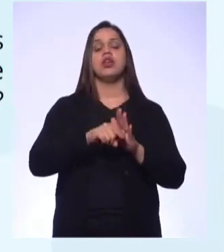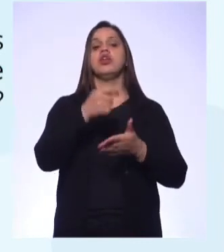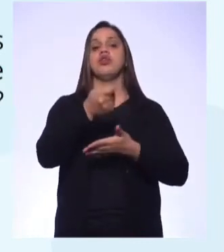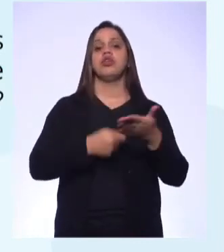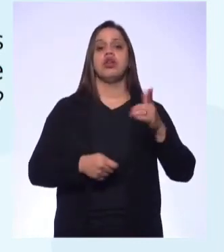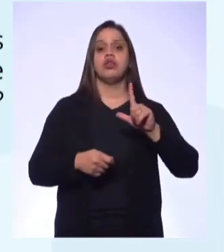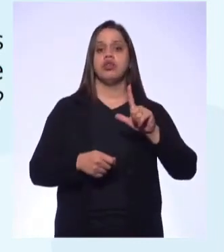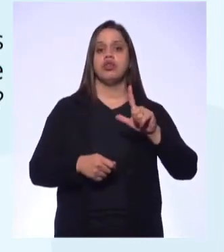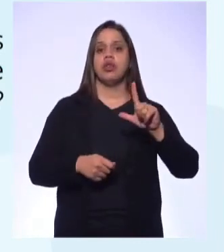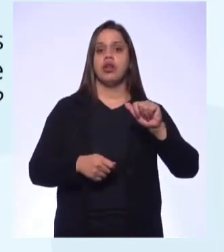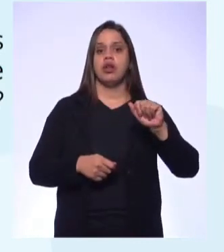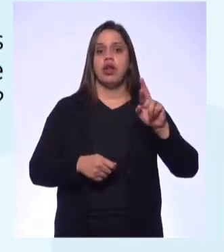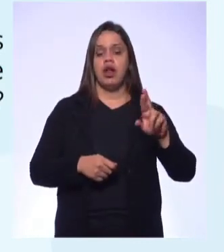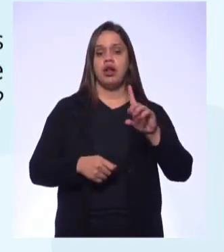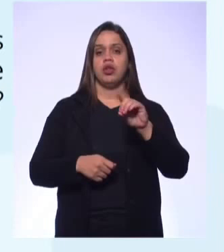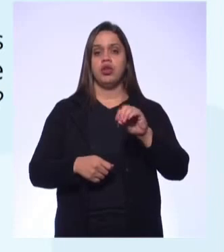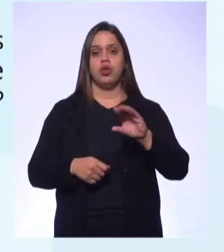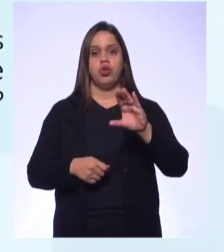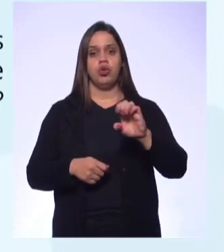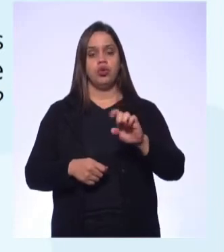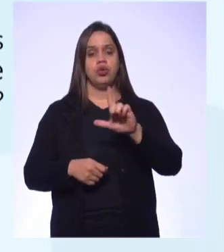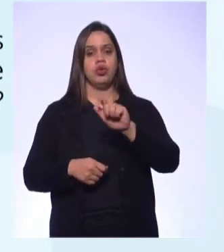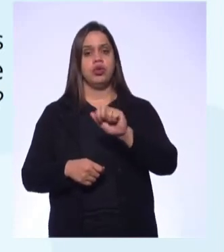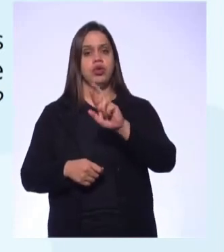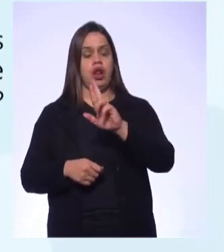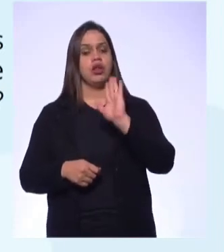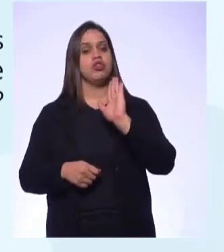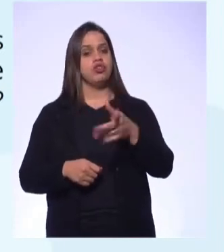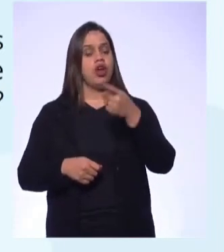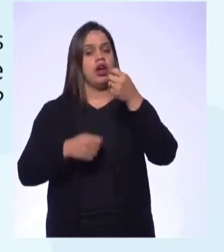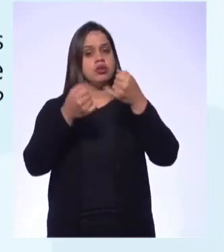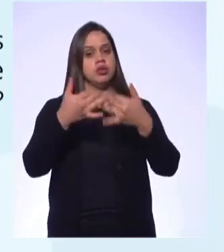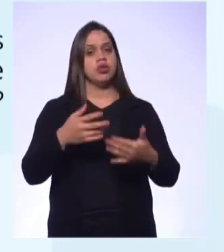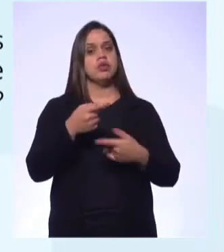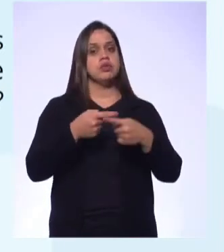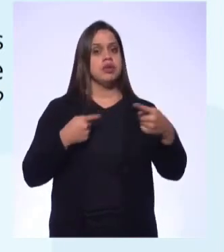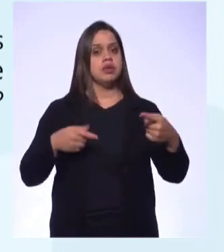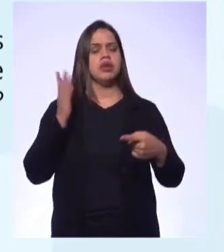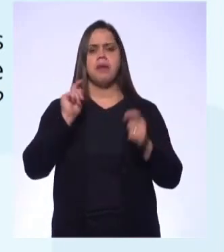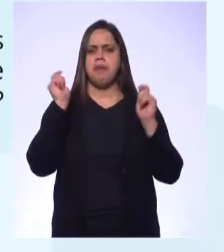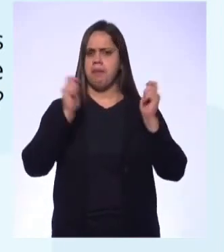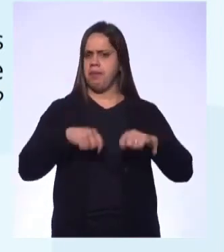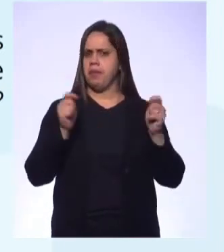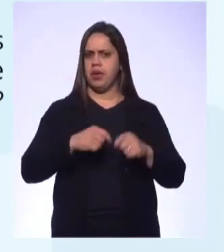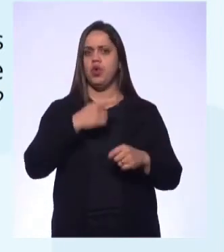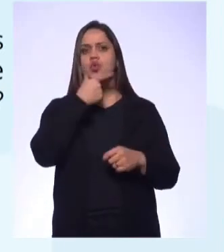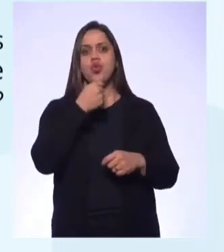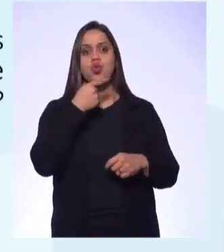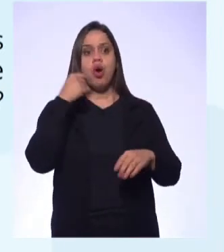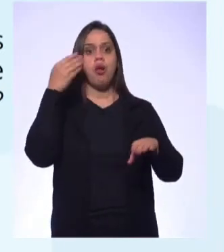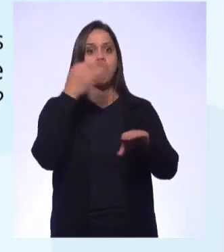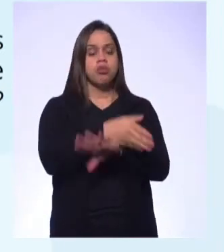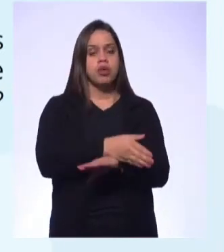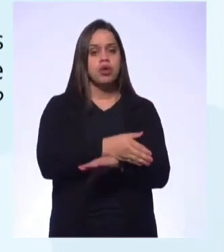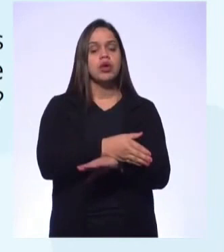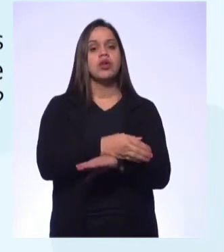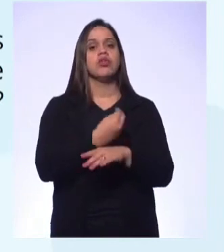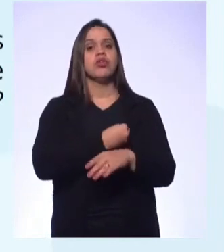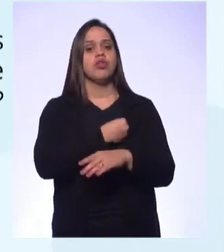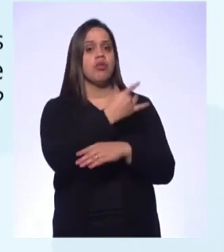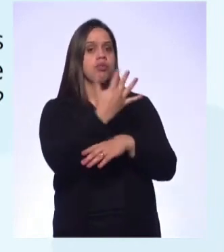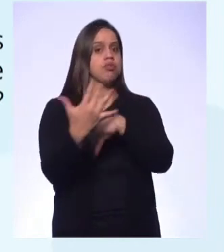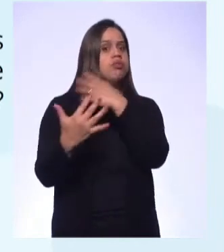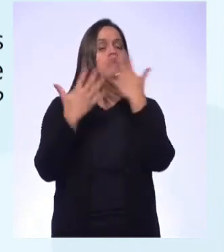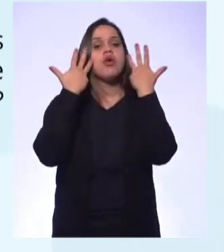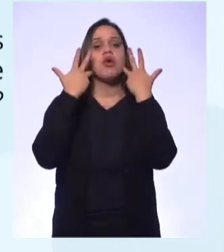ops, a gente vai lembrar do texto que já falamos na aula passada, é possível afirmar que o homem invadiu o habitat natural dos animais?